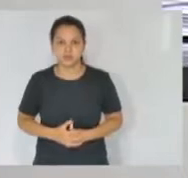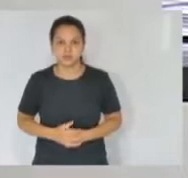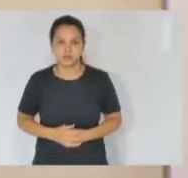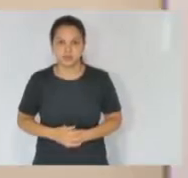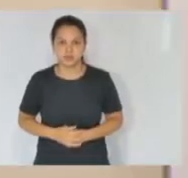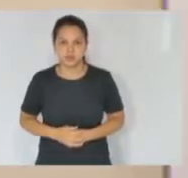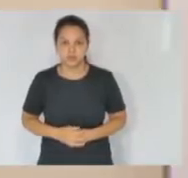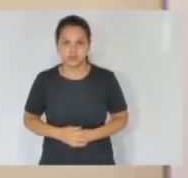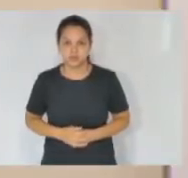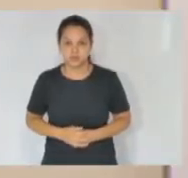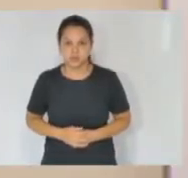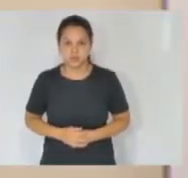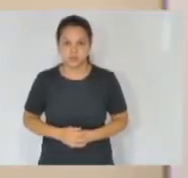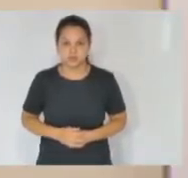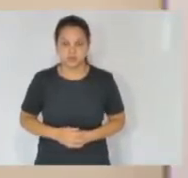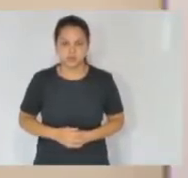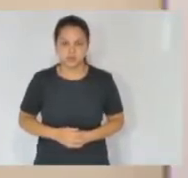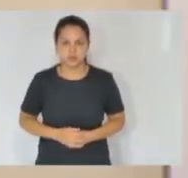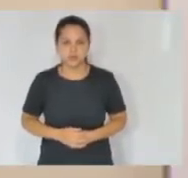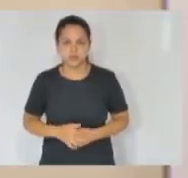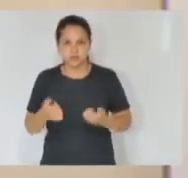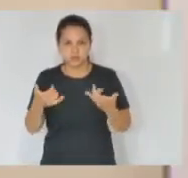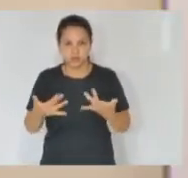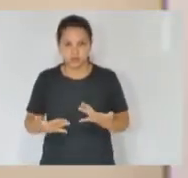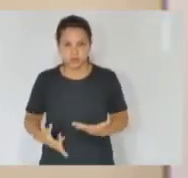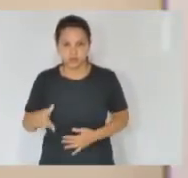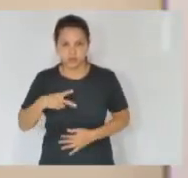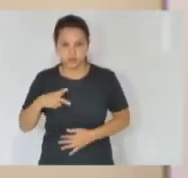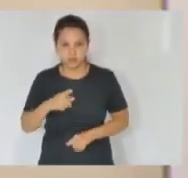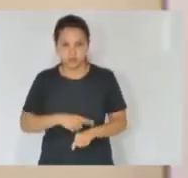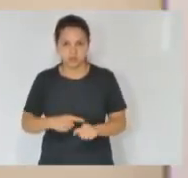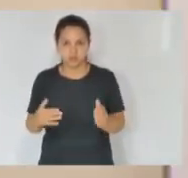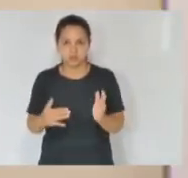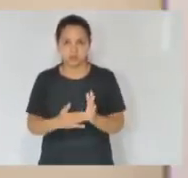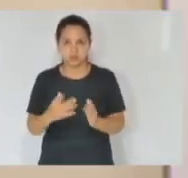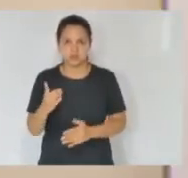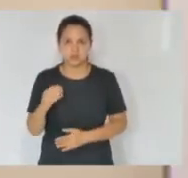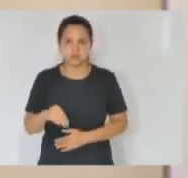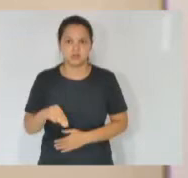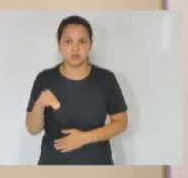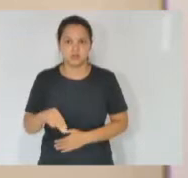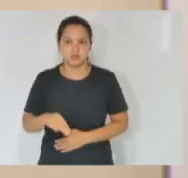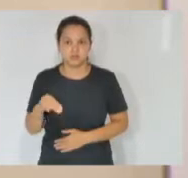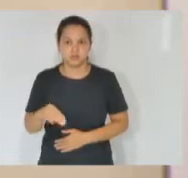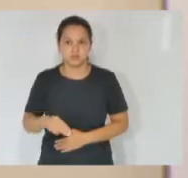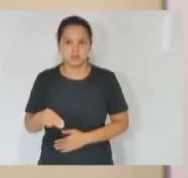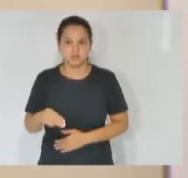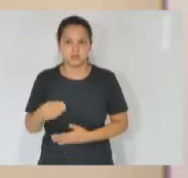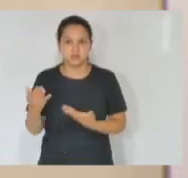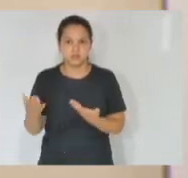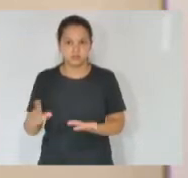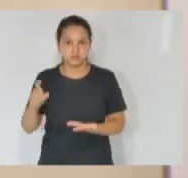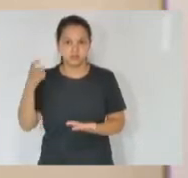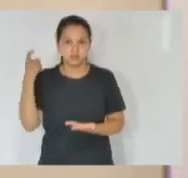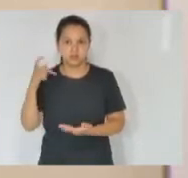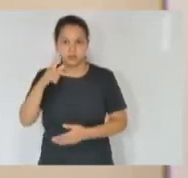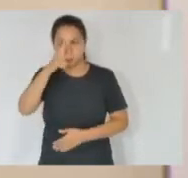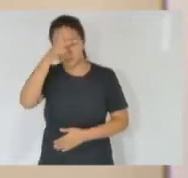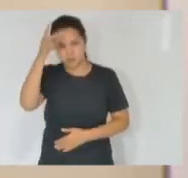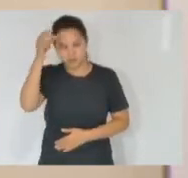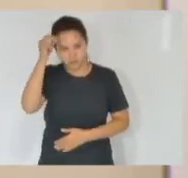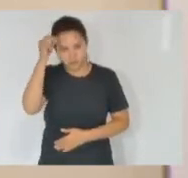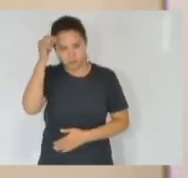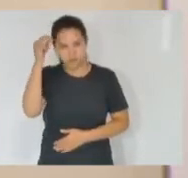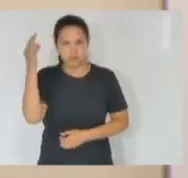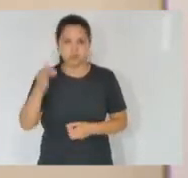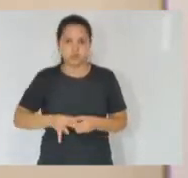Ainda em breve, em explicações pessoais, pelo tempo de até 10 minutos, com a palavra Sua Excelência, o ex-prefeito de Timbó,